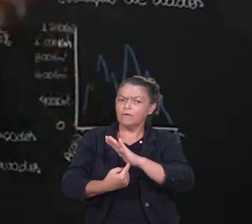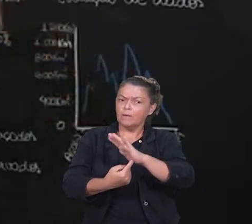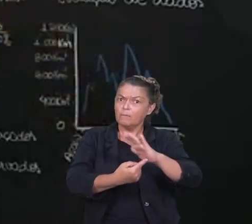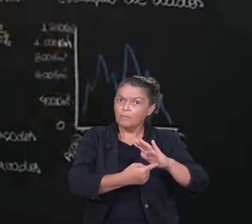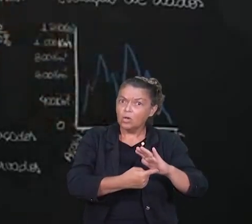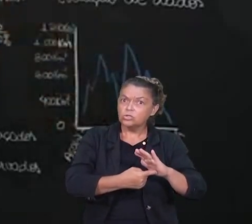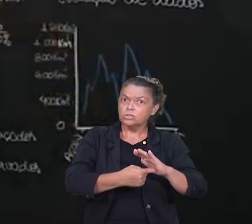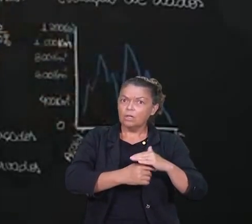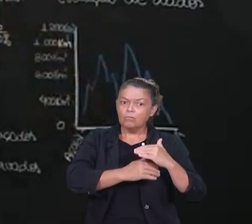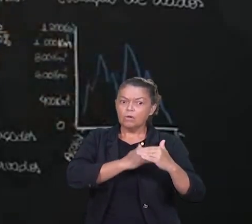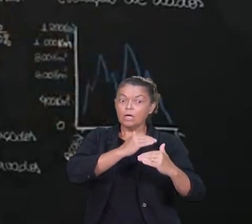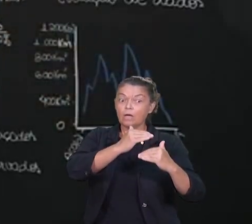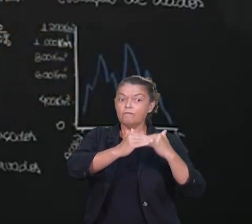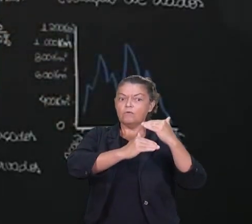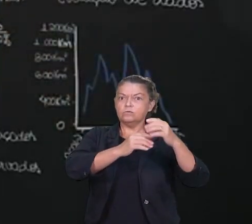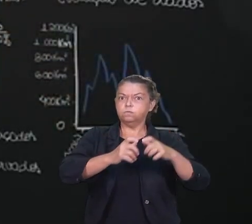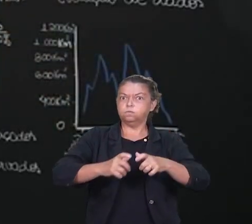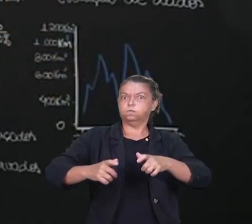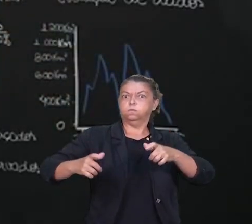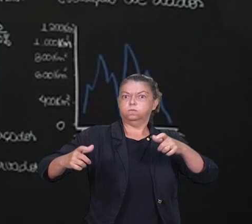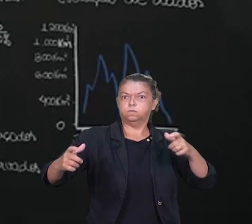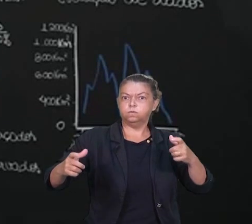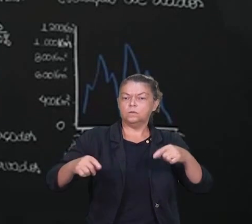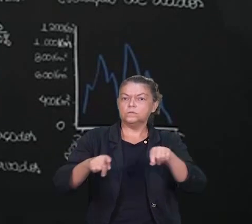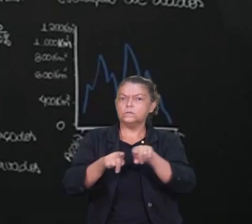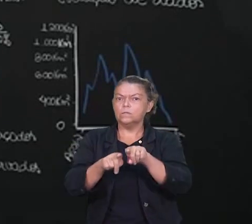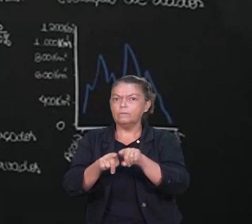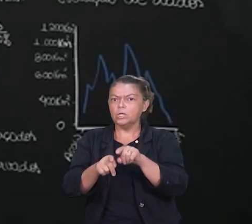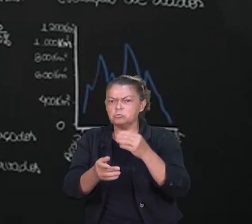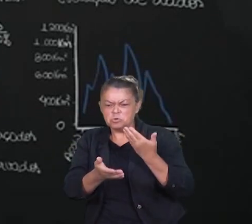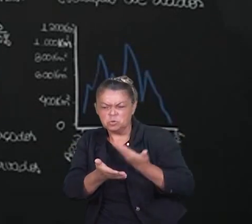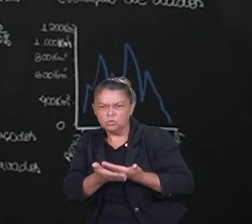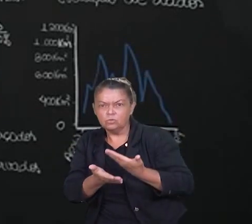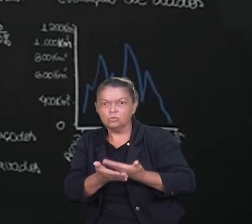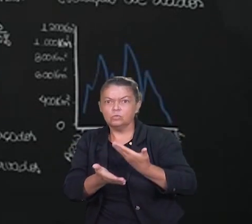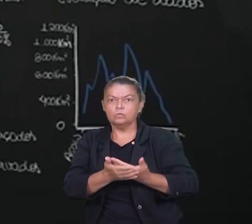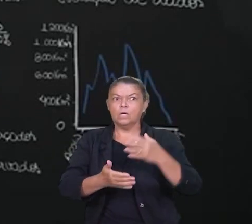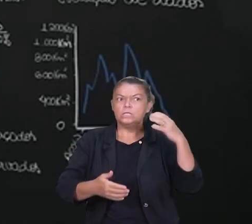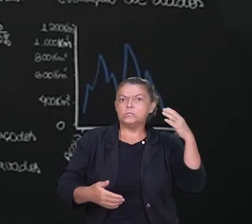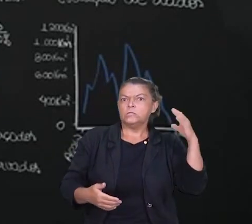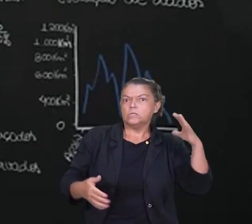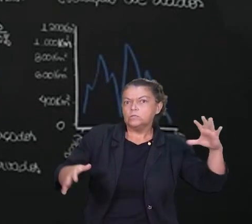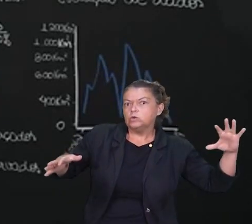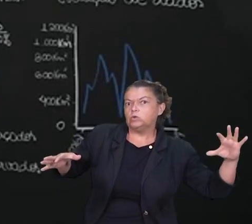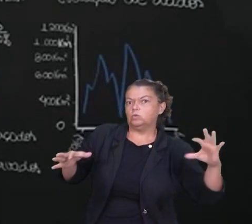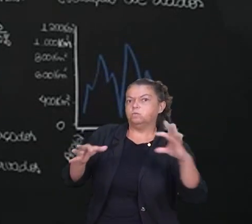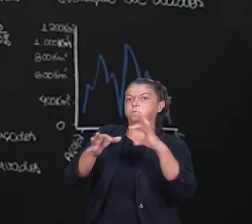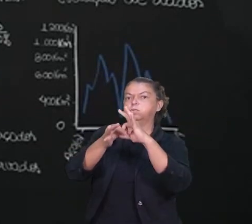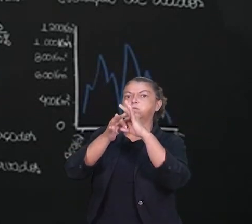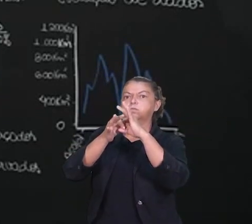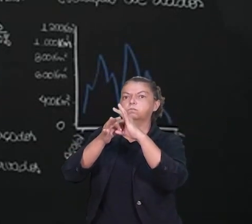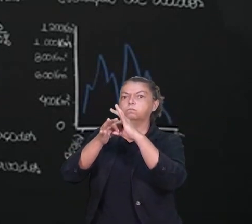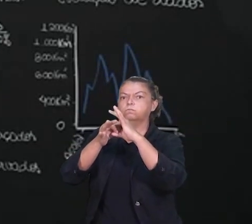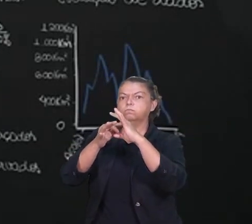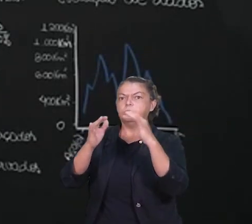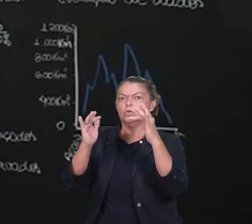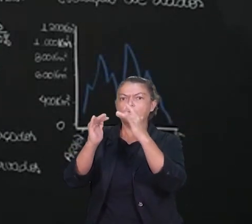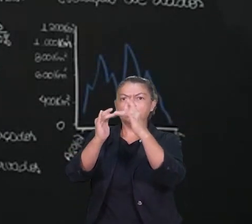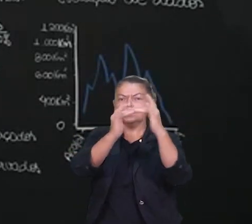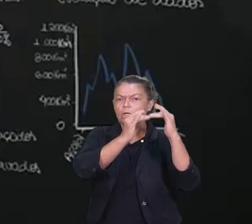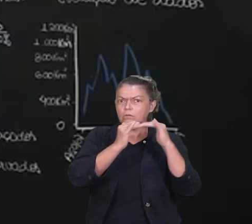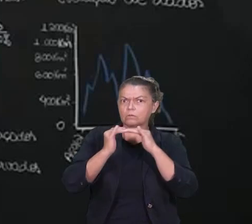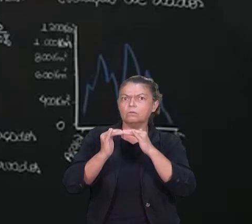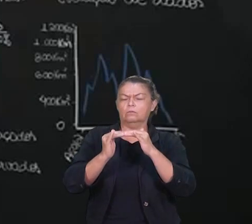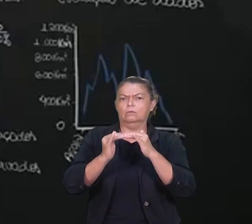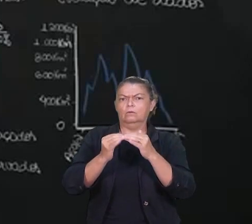evolução. Percebam, gente, que as ciências elas estão todas ligadas. Quem iria pensar que na geografia iríamos